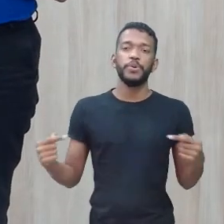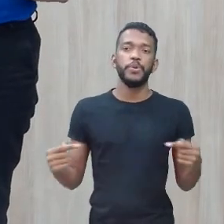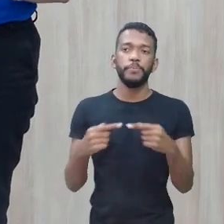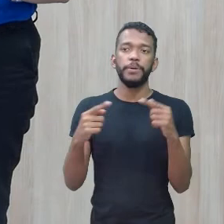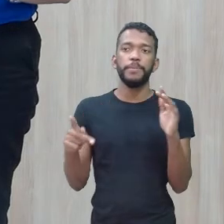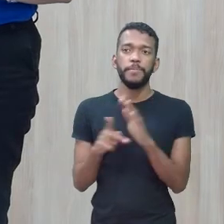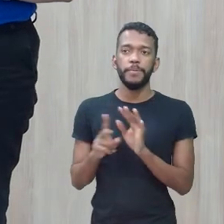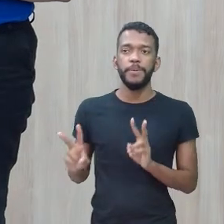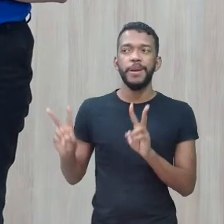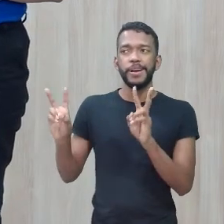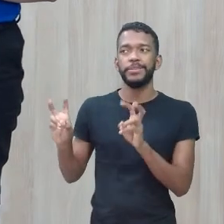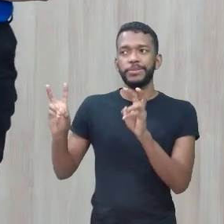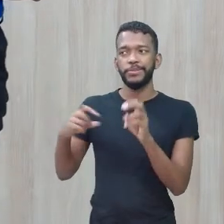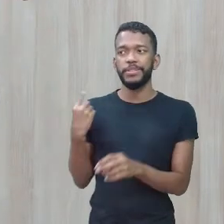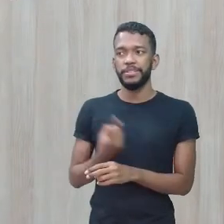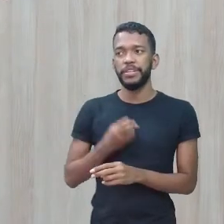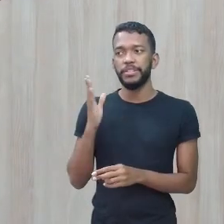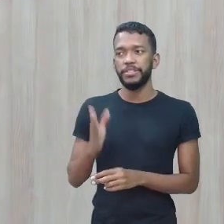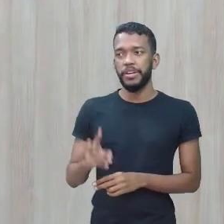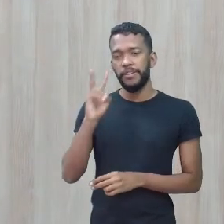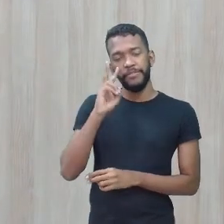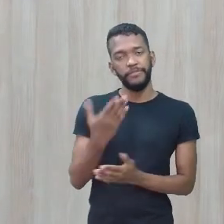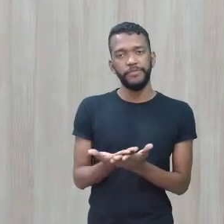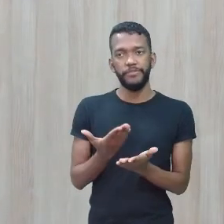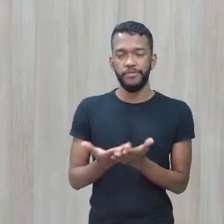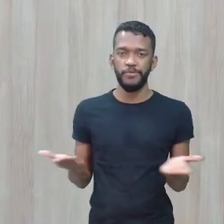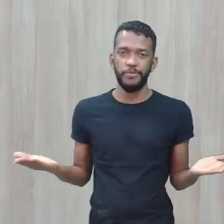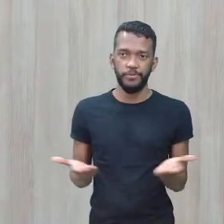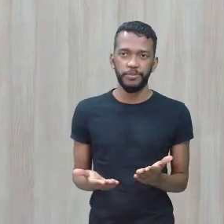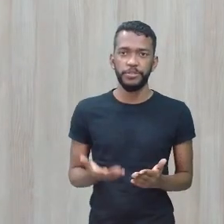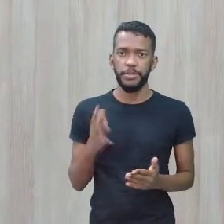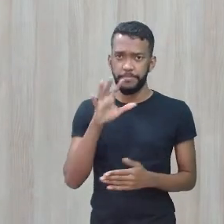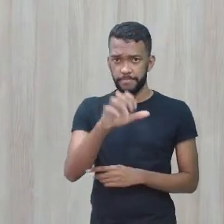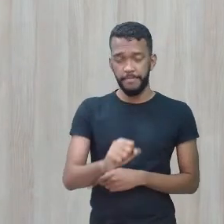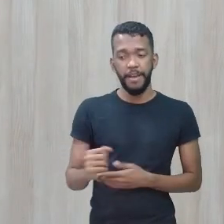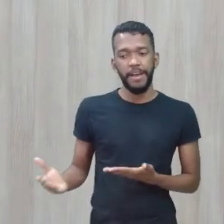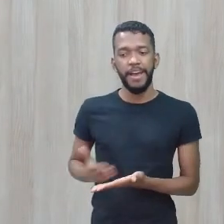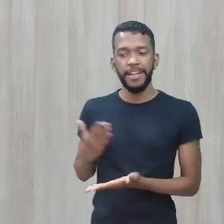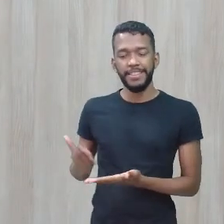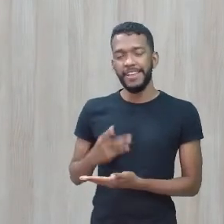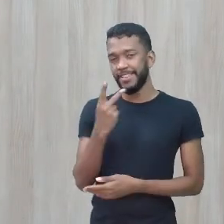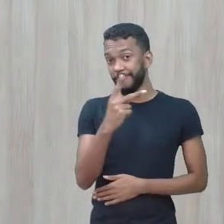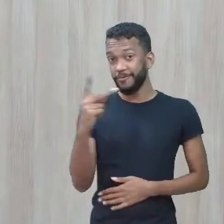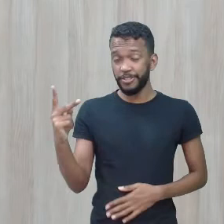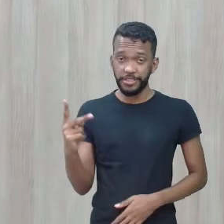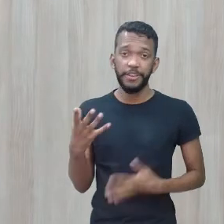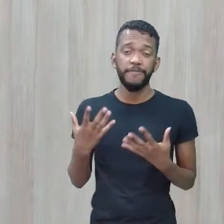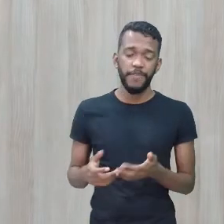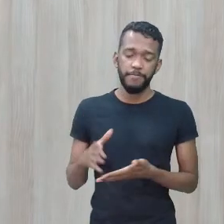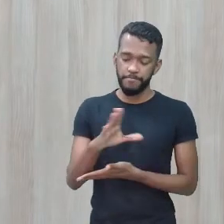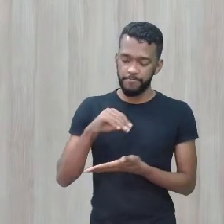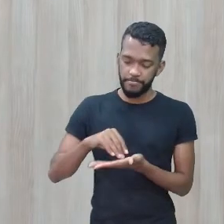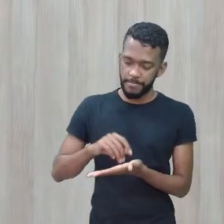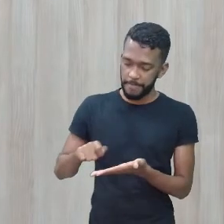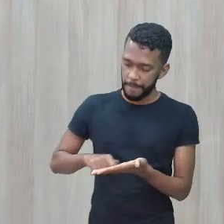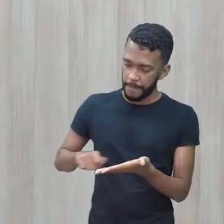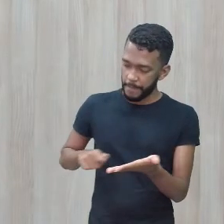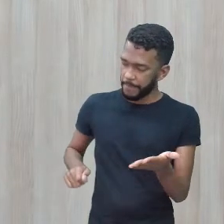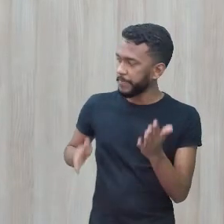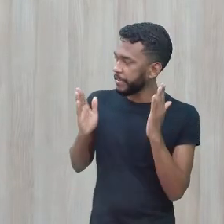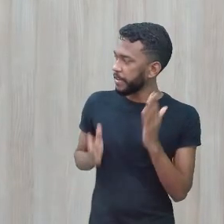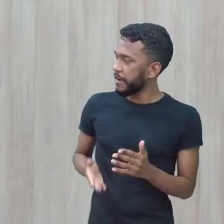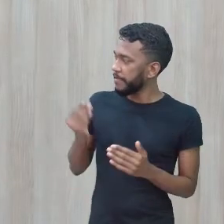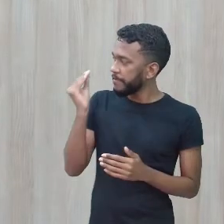o assunto que nós estudamos hoje. Peguem o caderno de vocês, vão anotando e